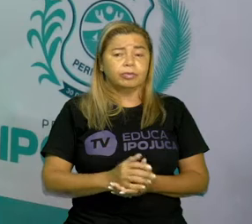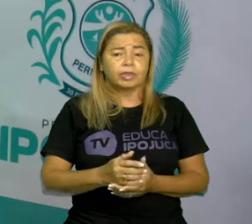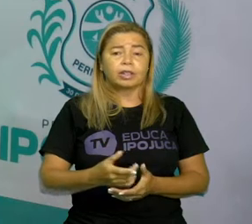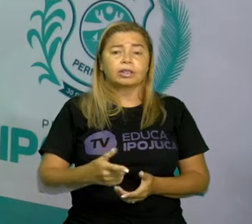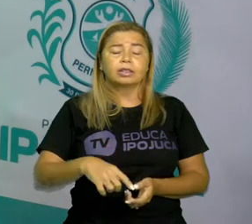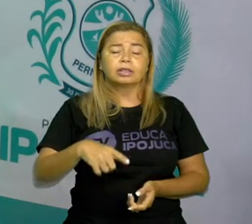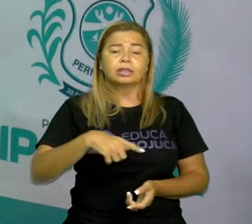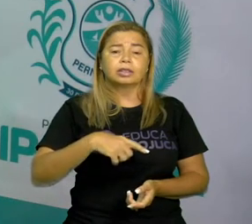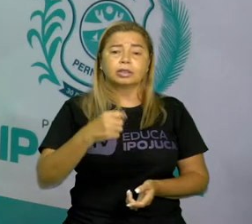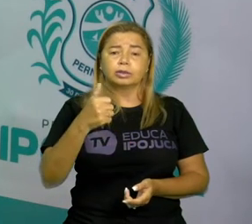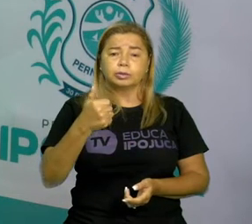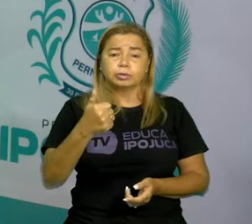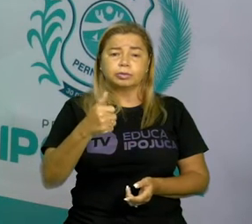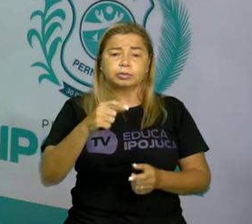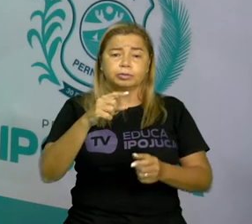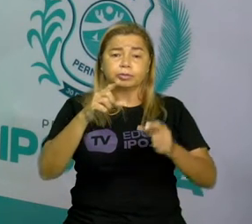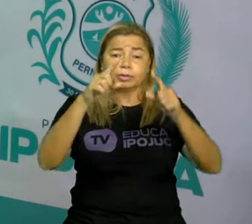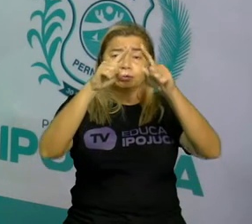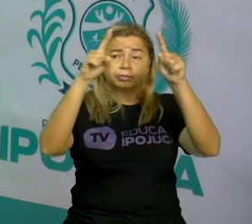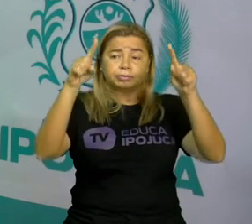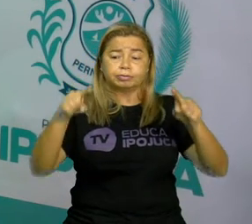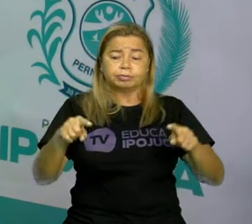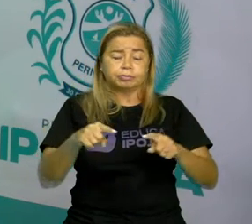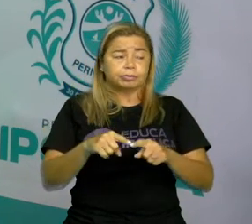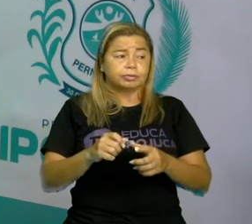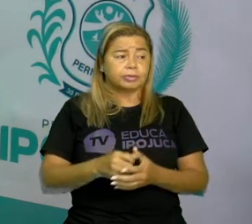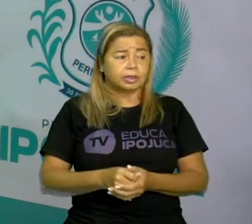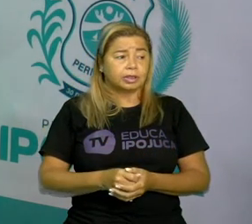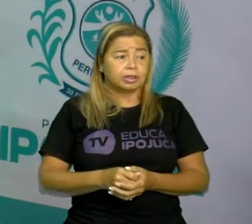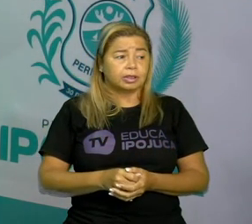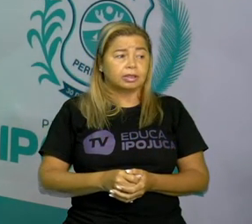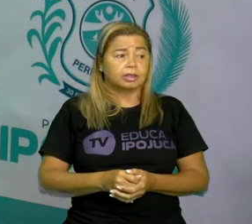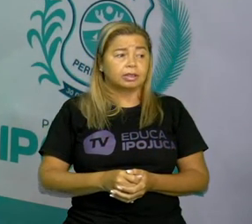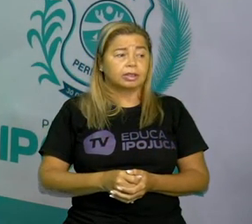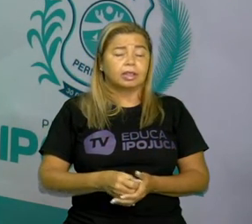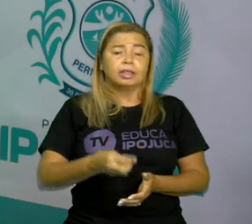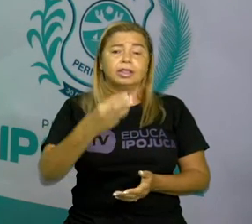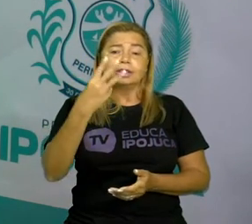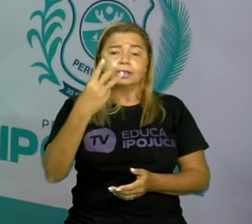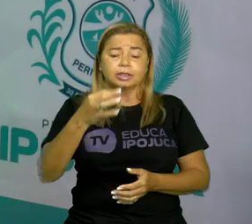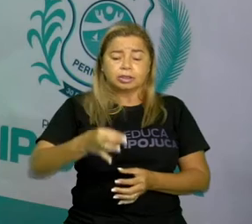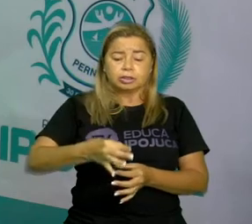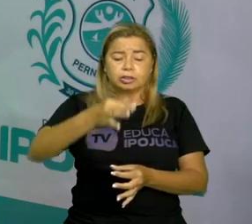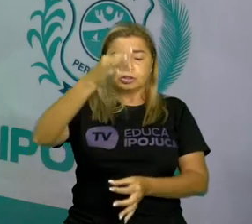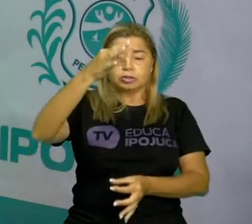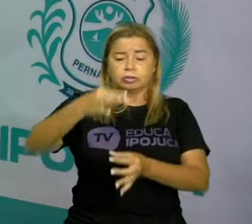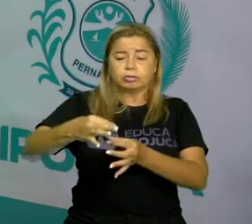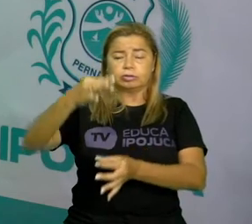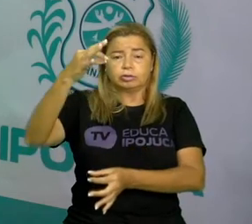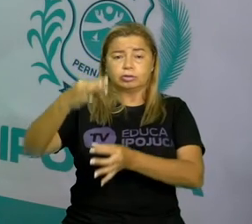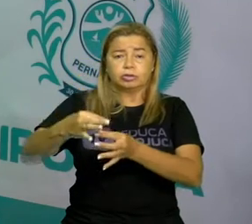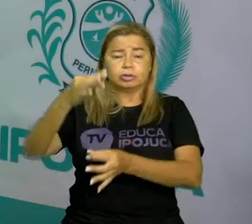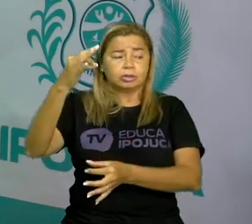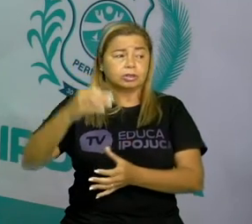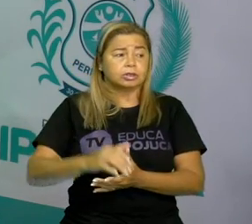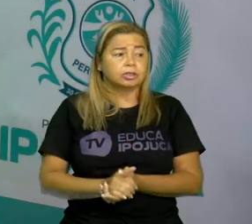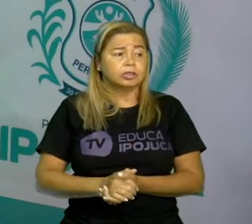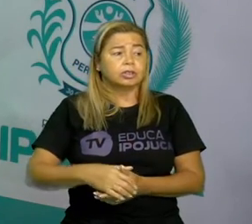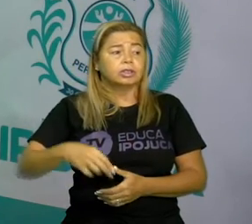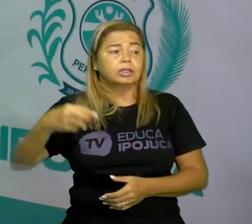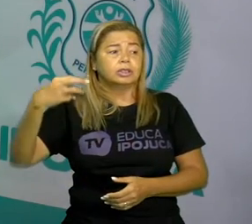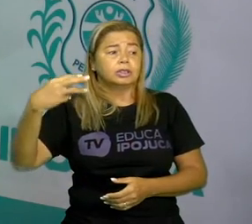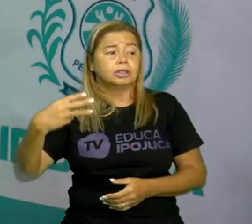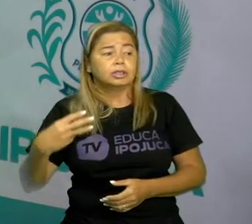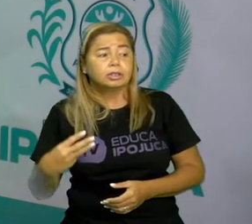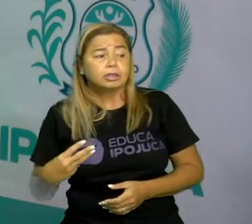placa. Quatro barras e três cubinhos. Você deve colocar aqui ao